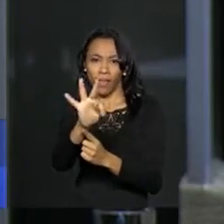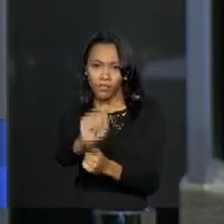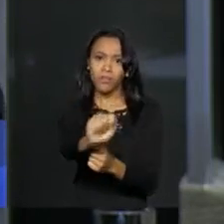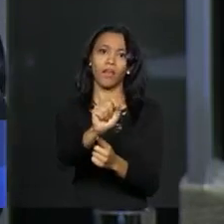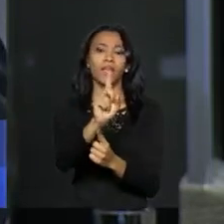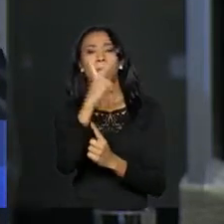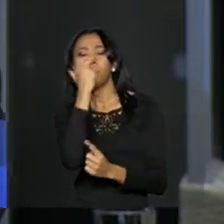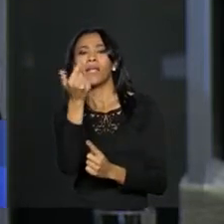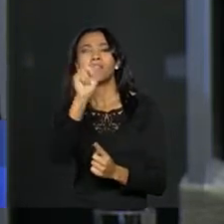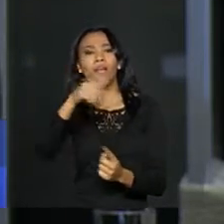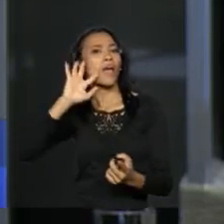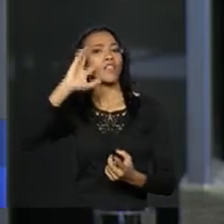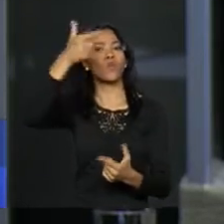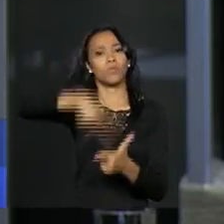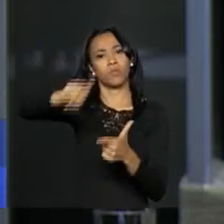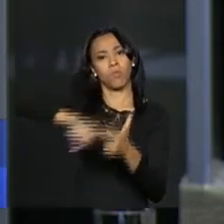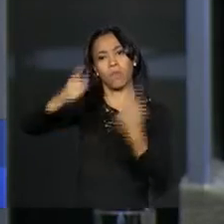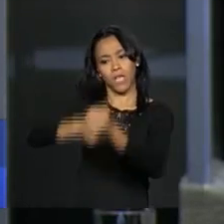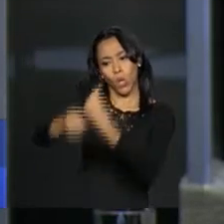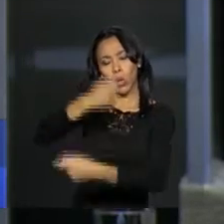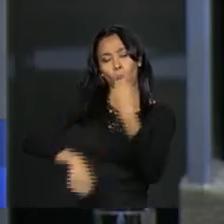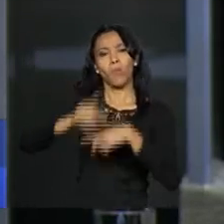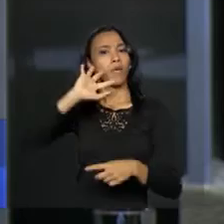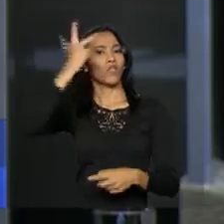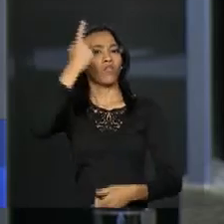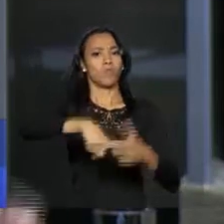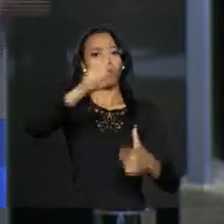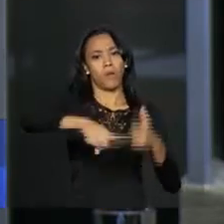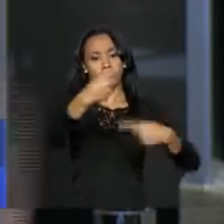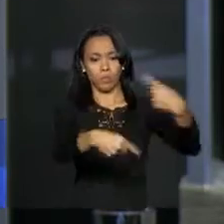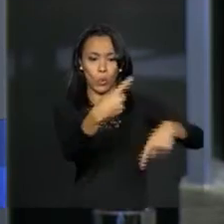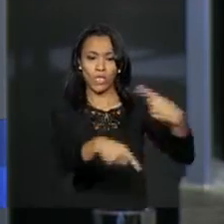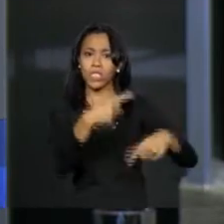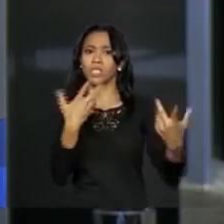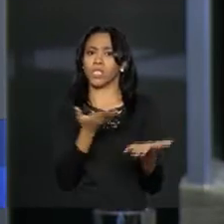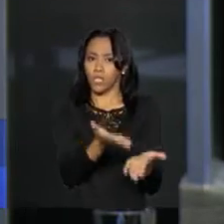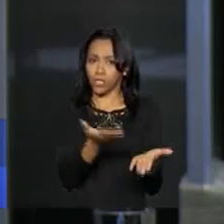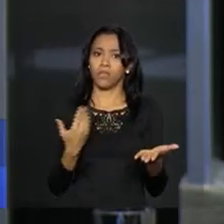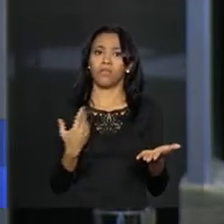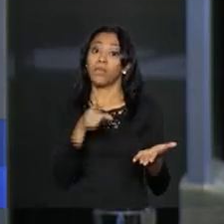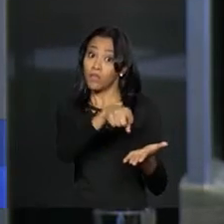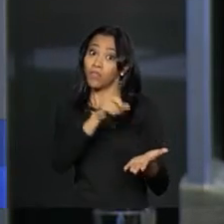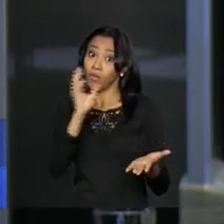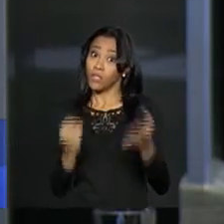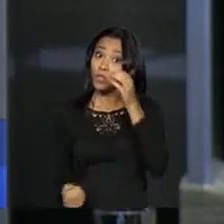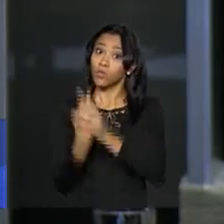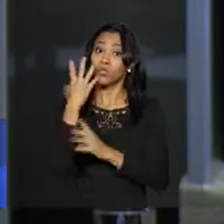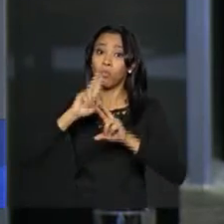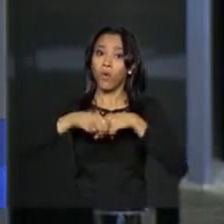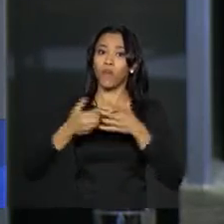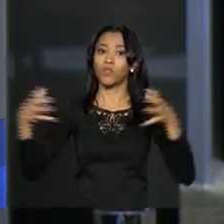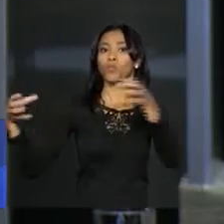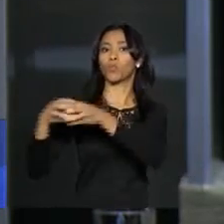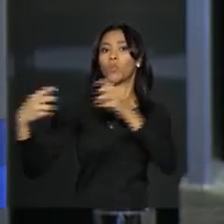para a crise econômica, não é saída para a crise política. Uma crise política que foi fabricada pela oposição, que